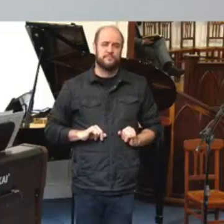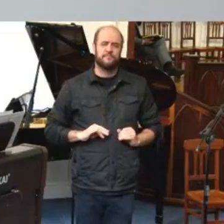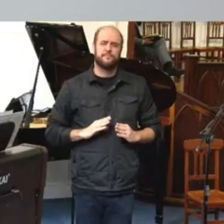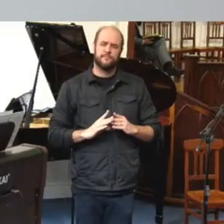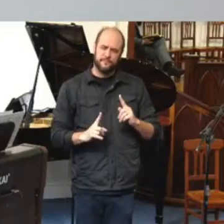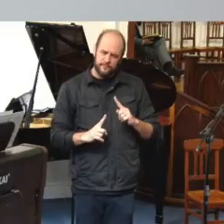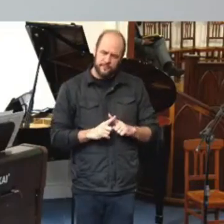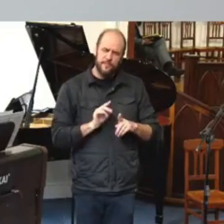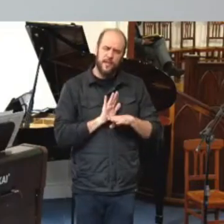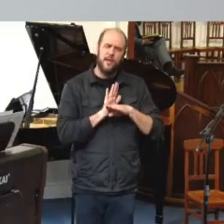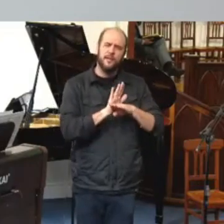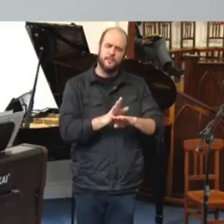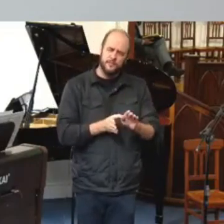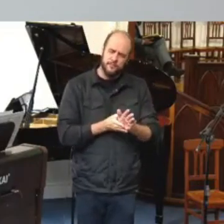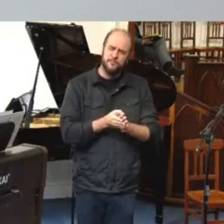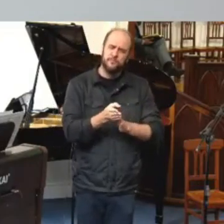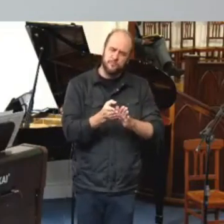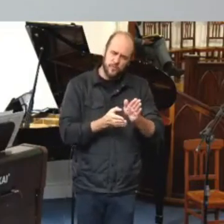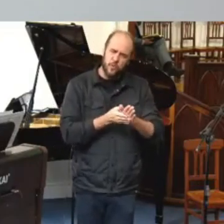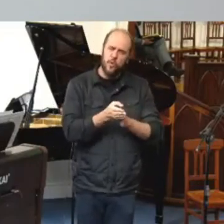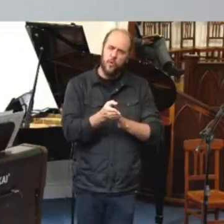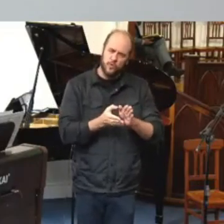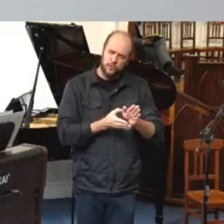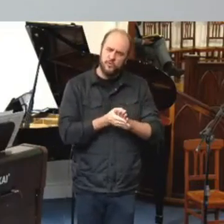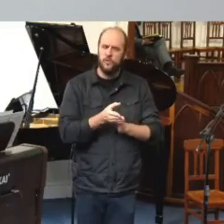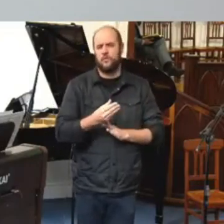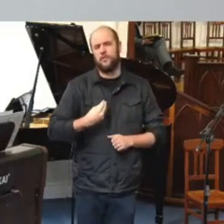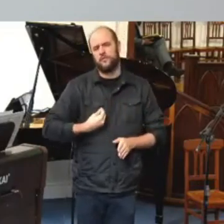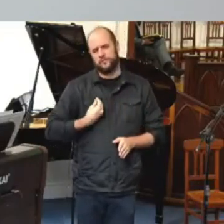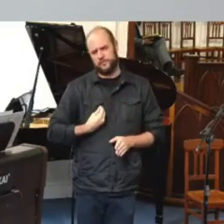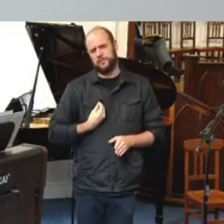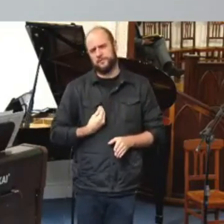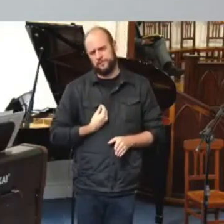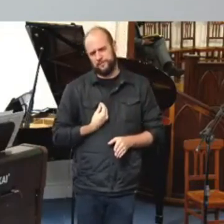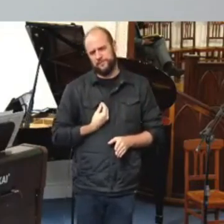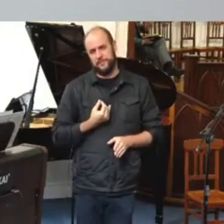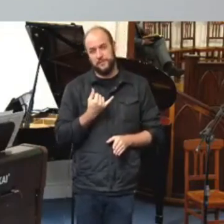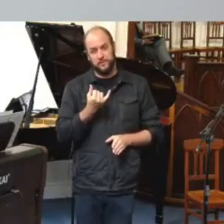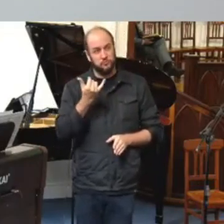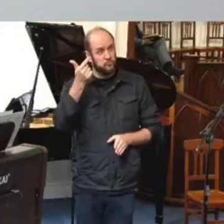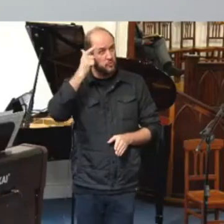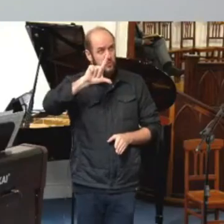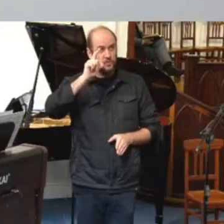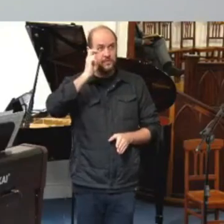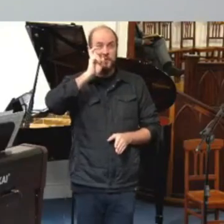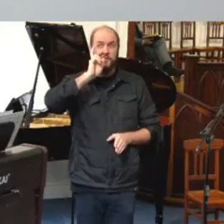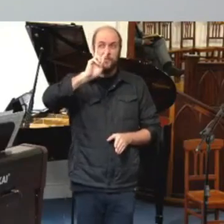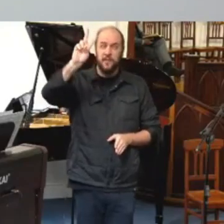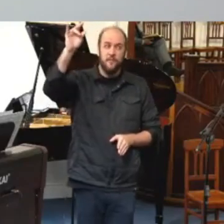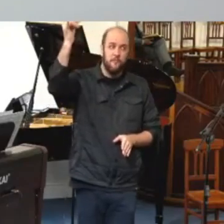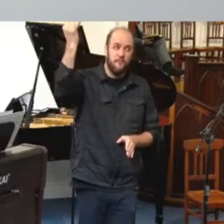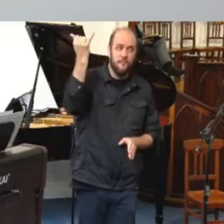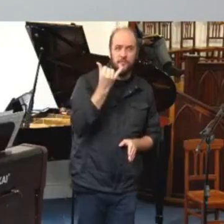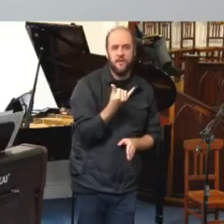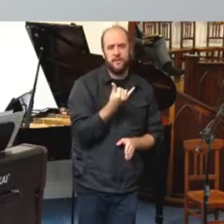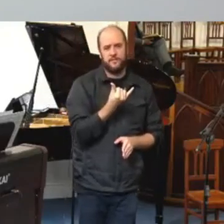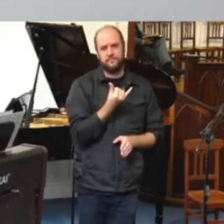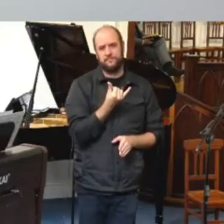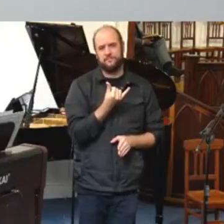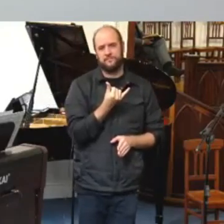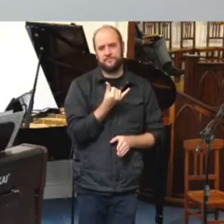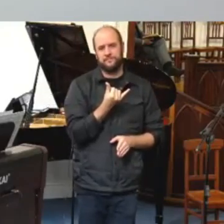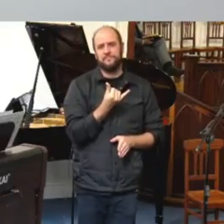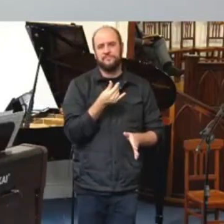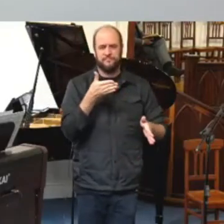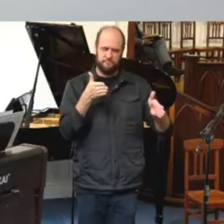instrumento de consolo a você, enquanto você não está conseguindo enxergar a voz de Deus, apenas a voz